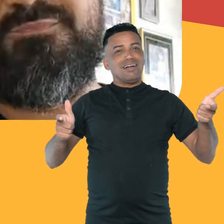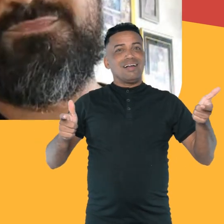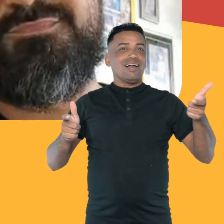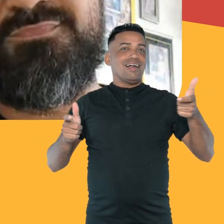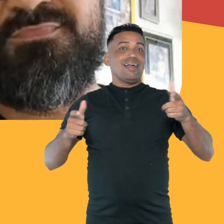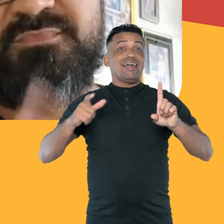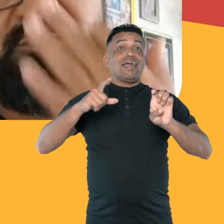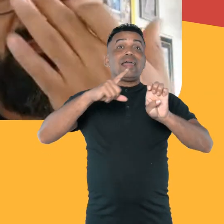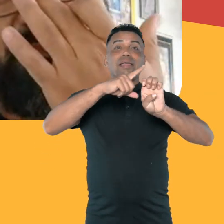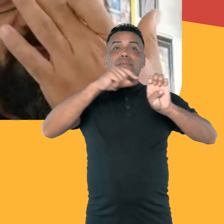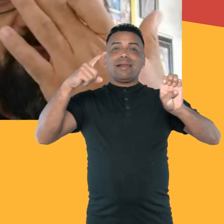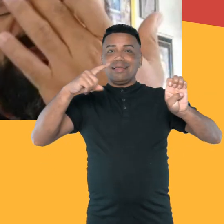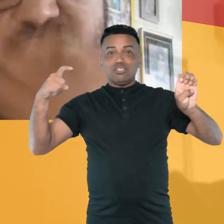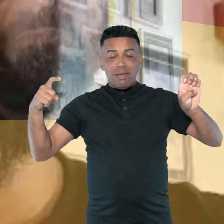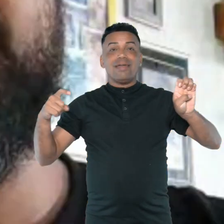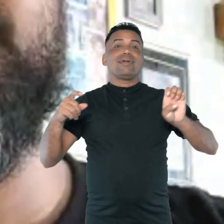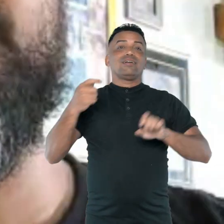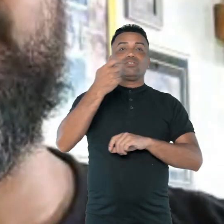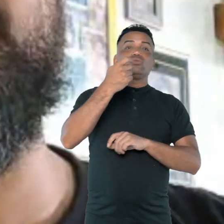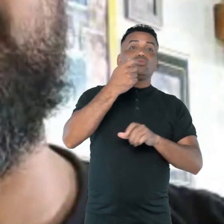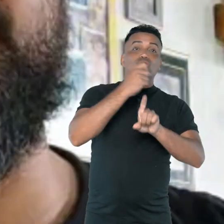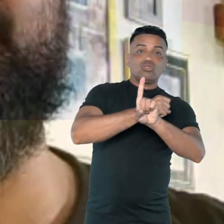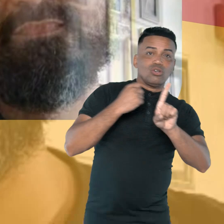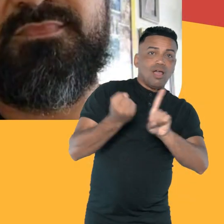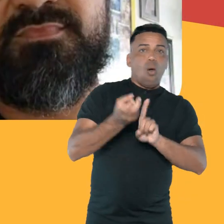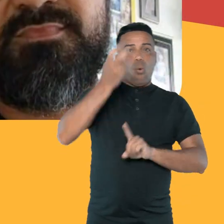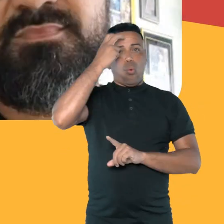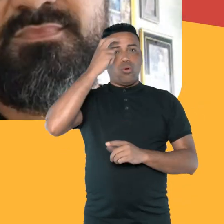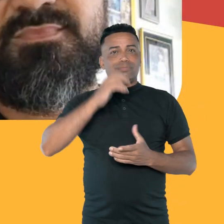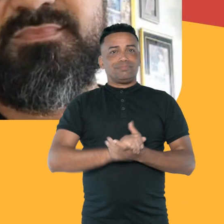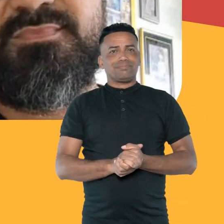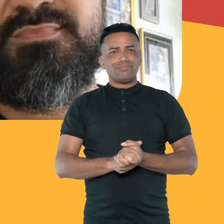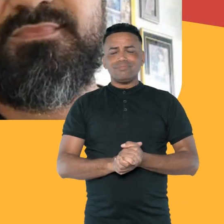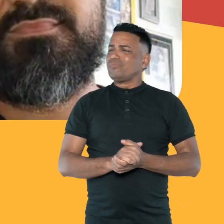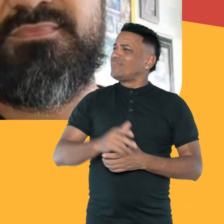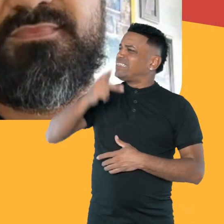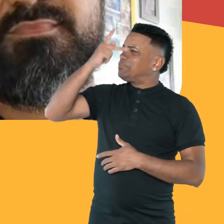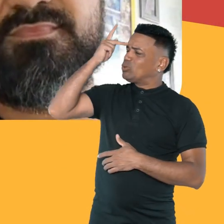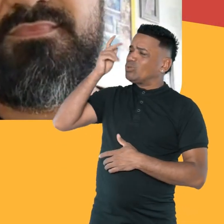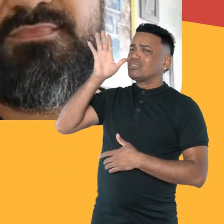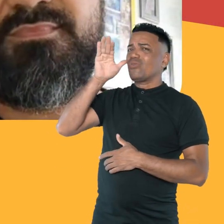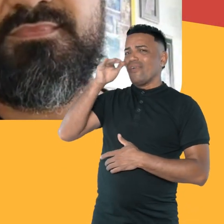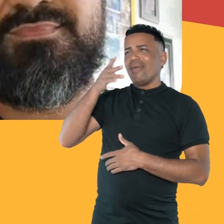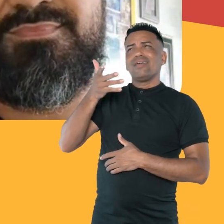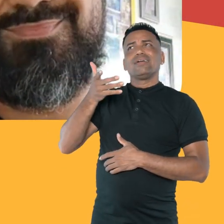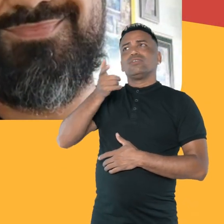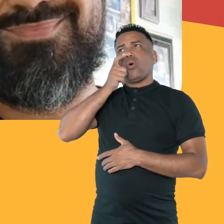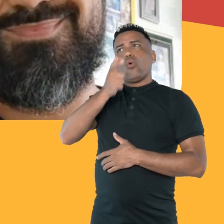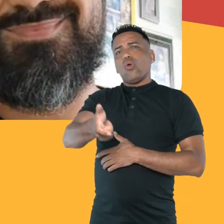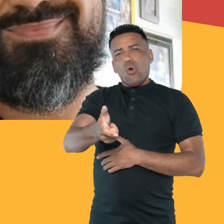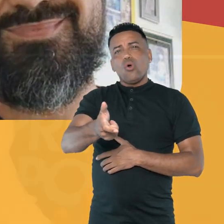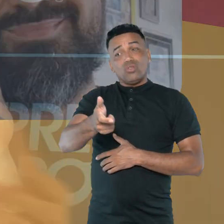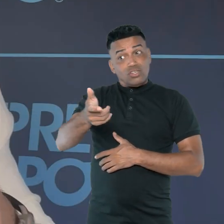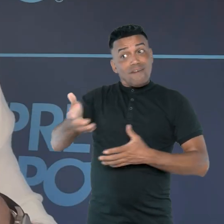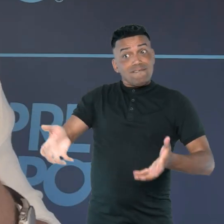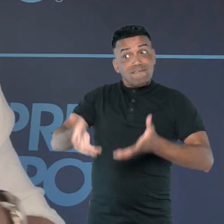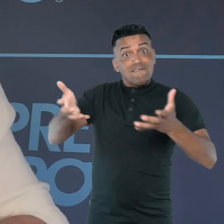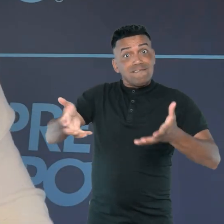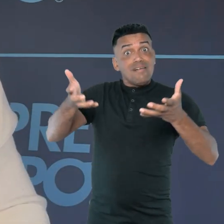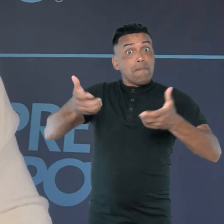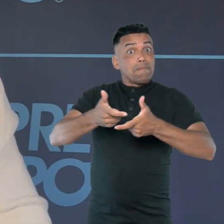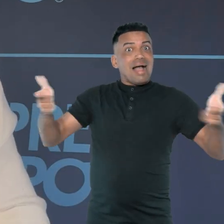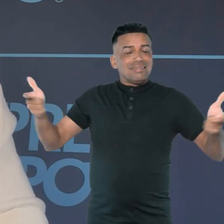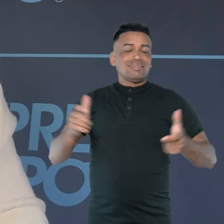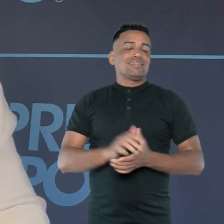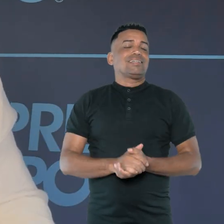sociocultural. Sei que quem está vendo a gente certamente está muito curioso, a gente vai aguçar e provocar essa curiosidade ainda mais. A gente